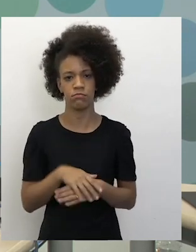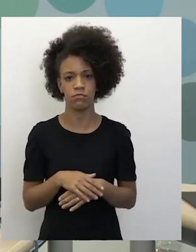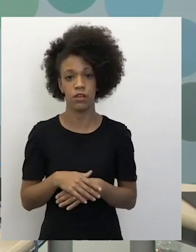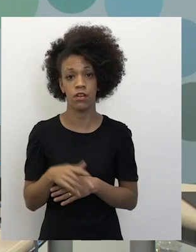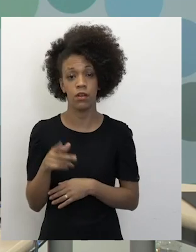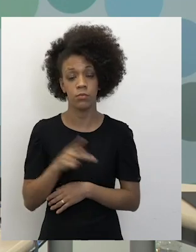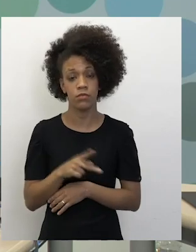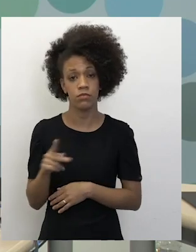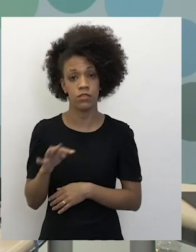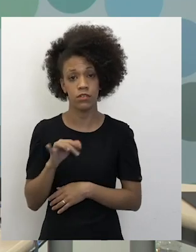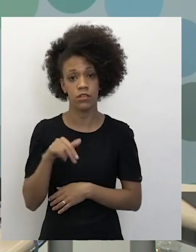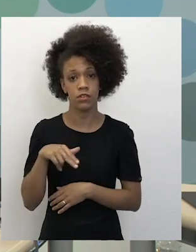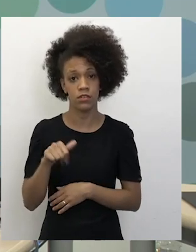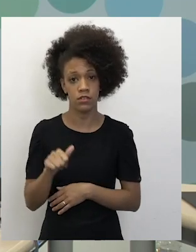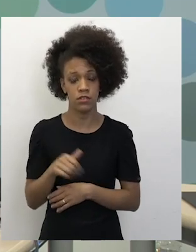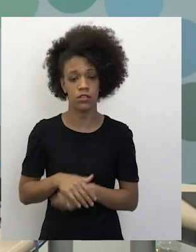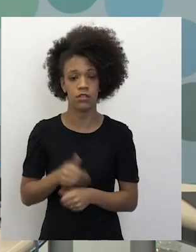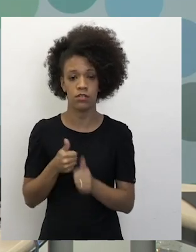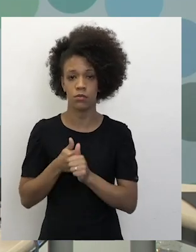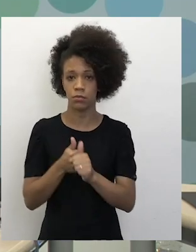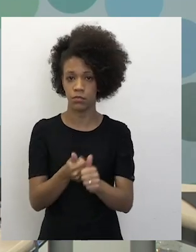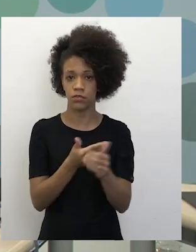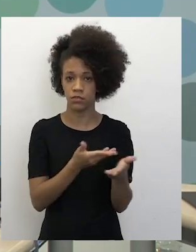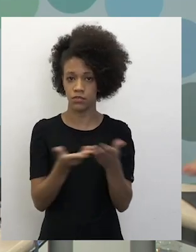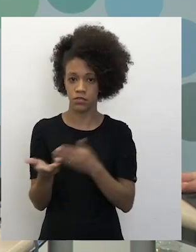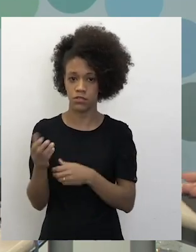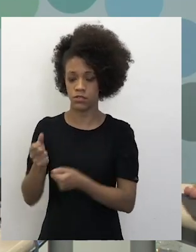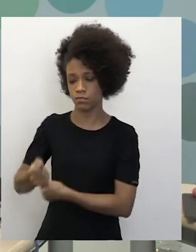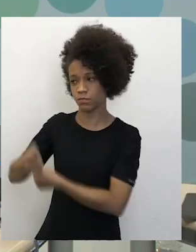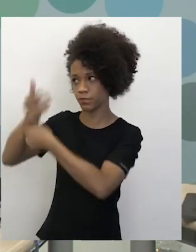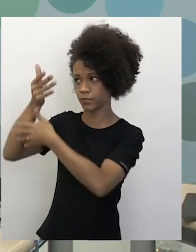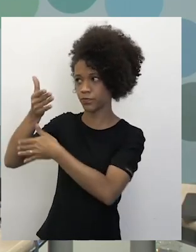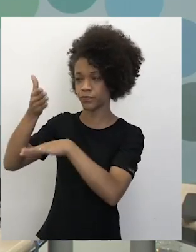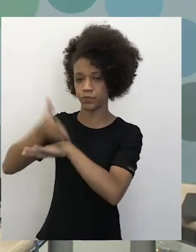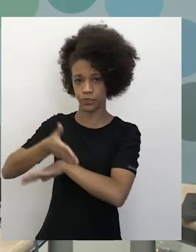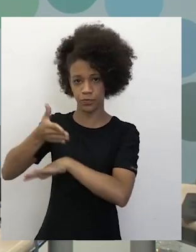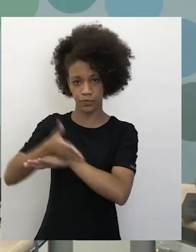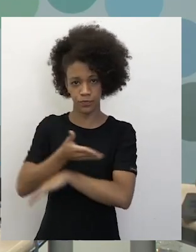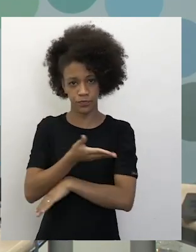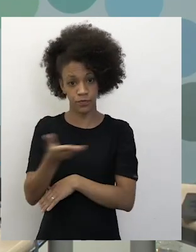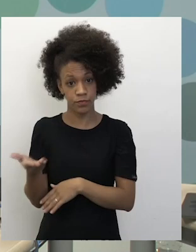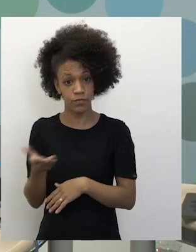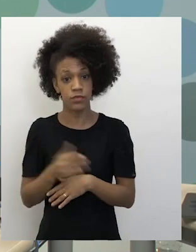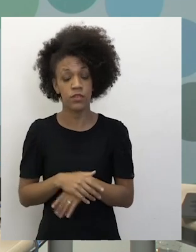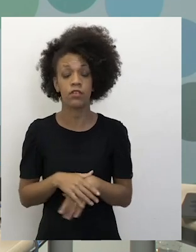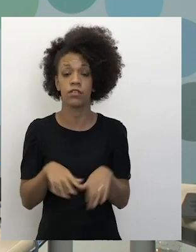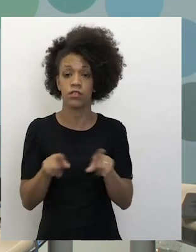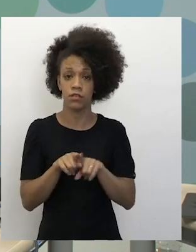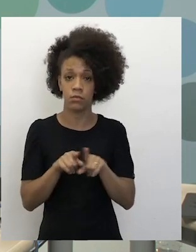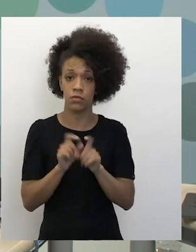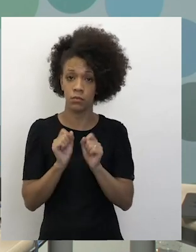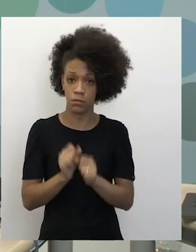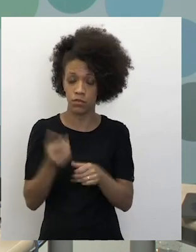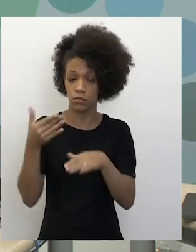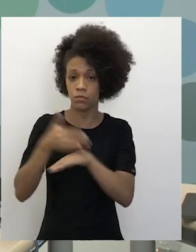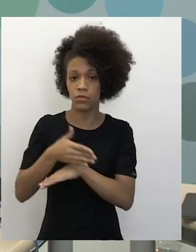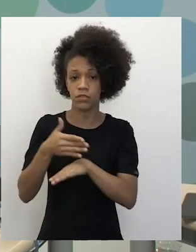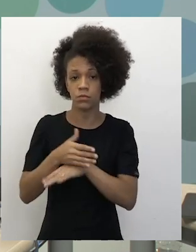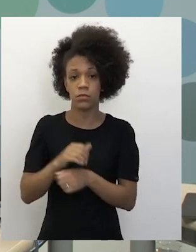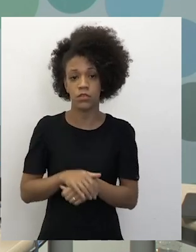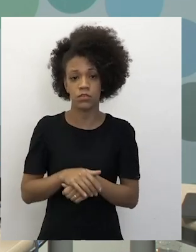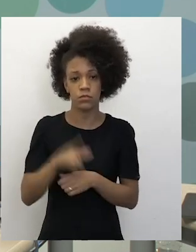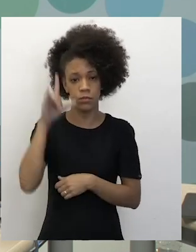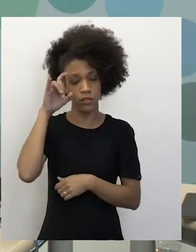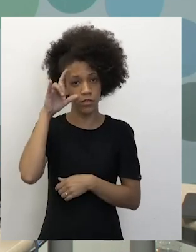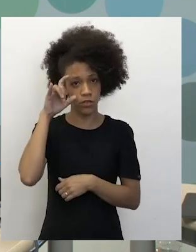Taiana estarei acompanhando com vocês no chat a participação de vocês e vocês também podem participar aí pelo nosso